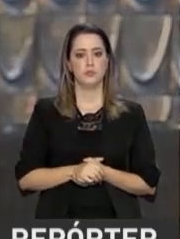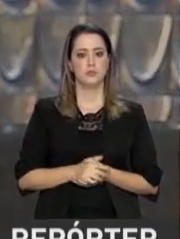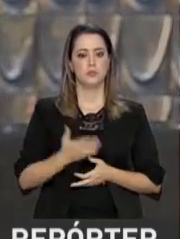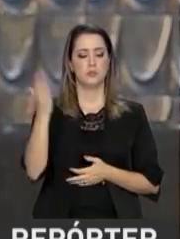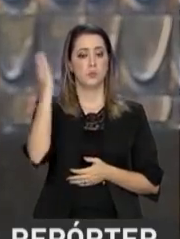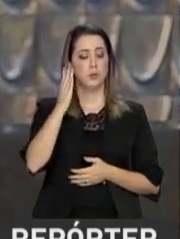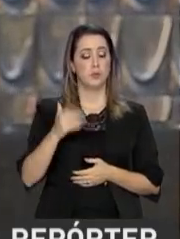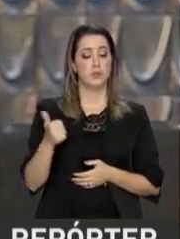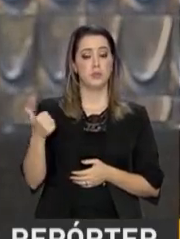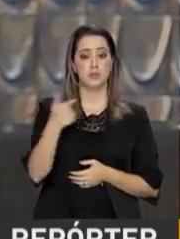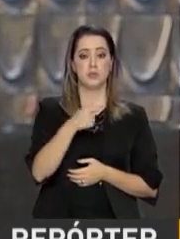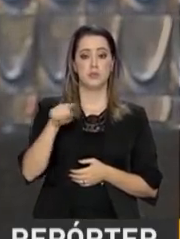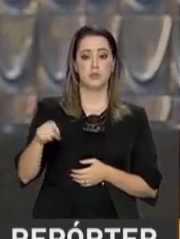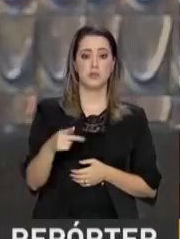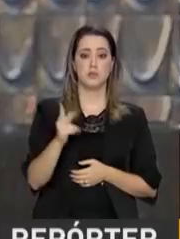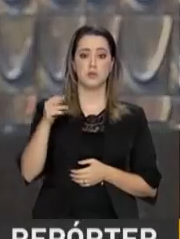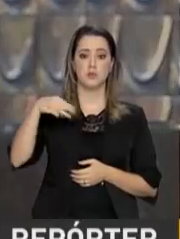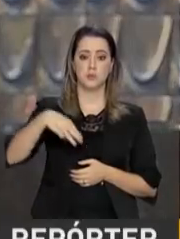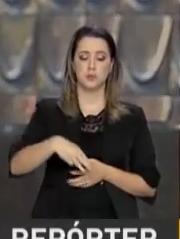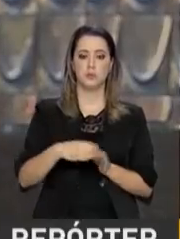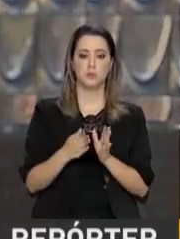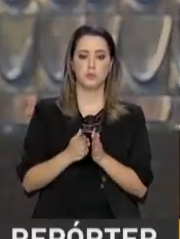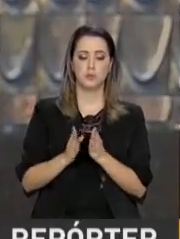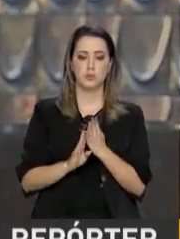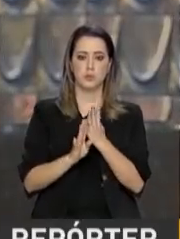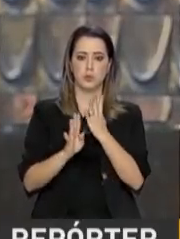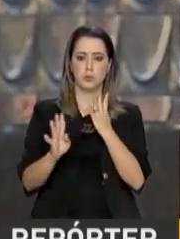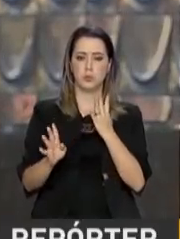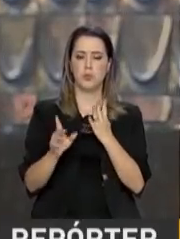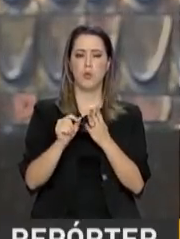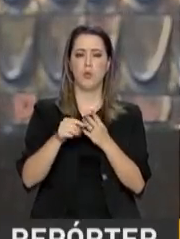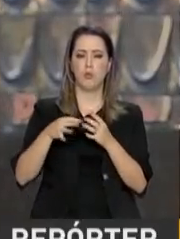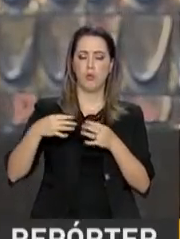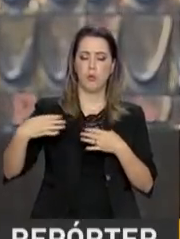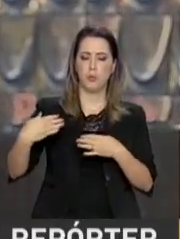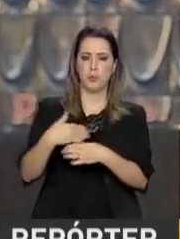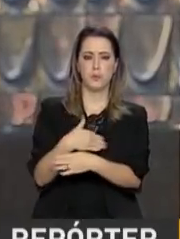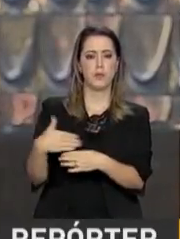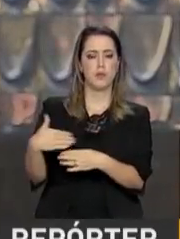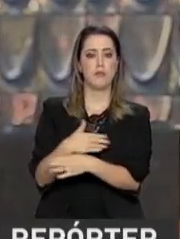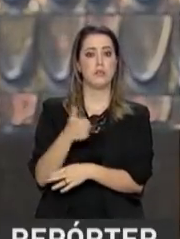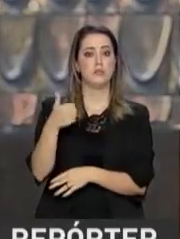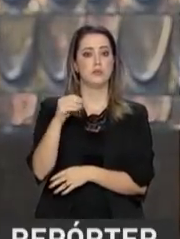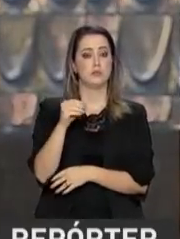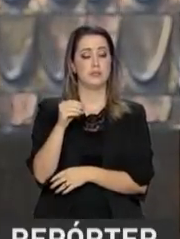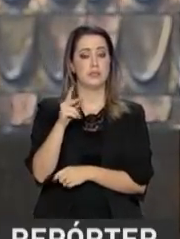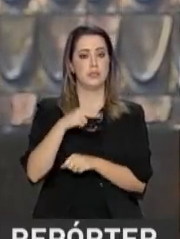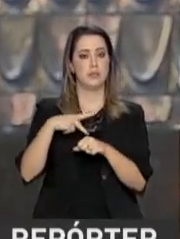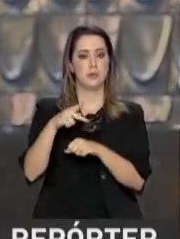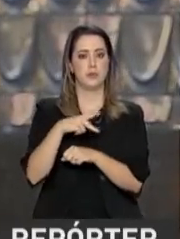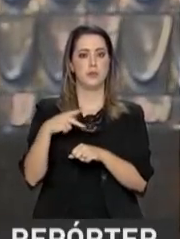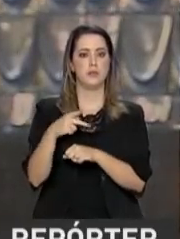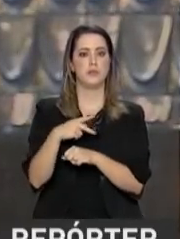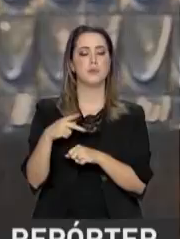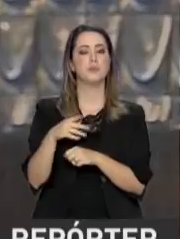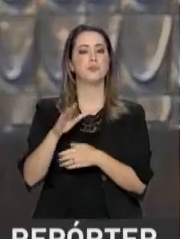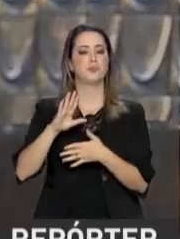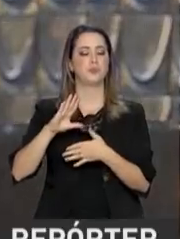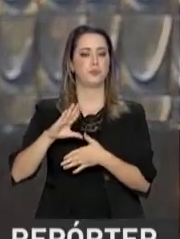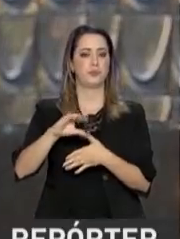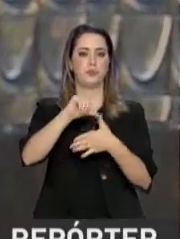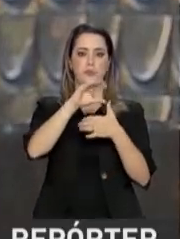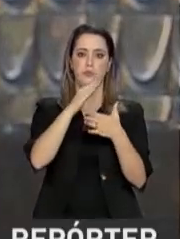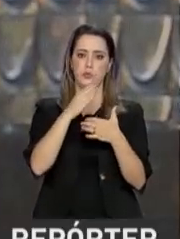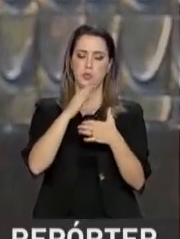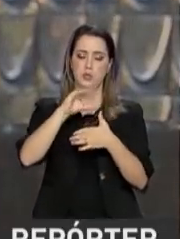mil quilômetros de fronteira de terra e rios entre dez países da américa do sul impedir a entrada